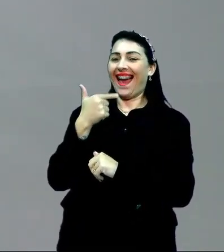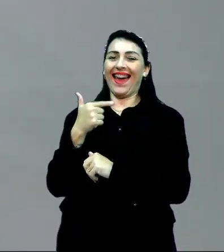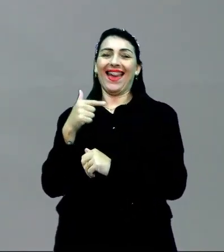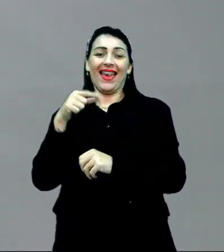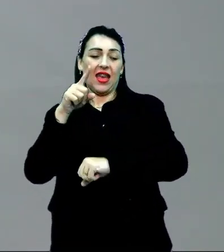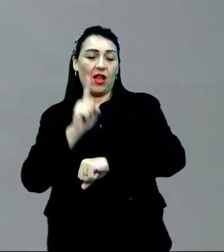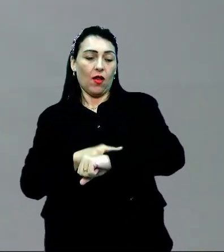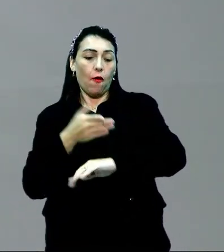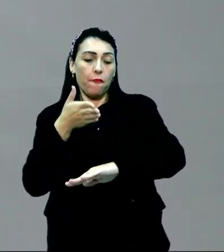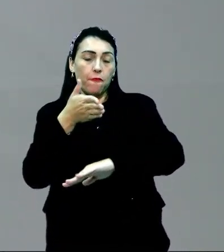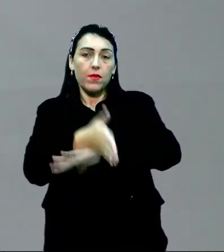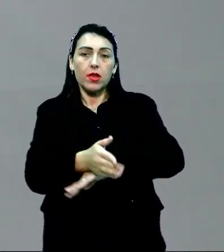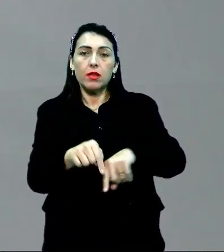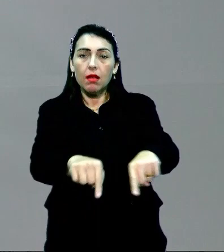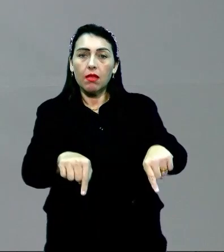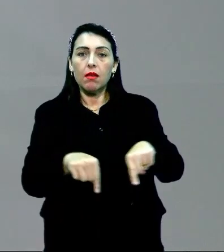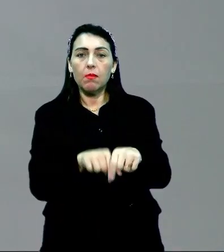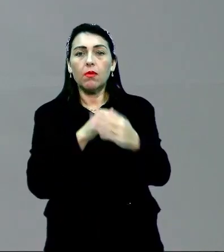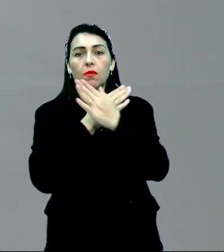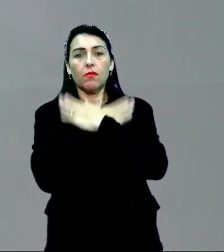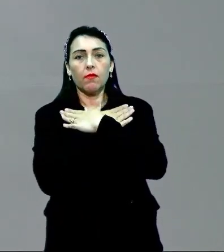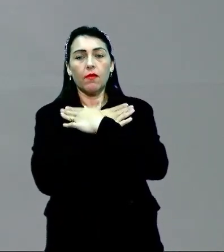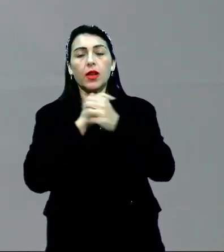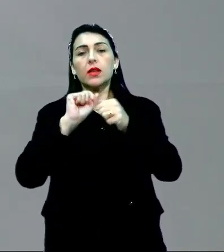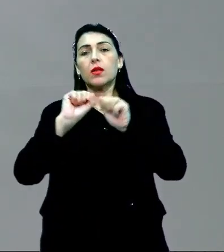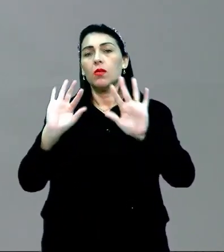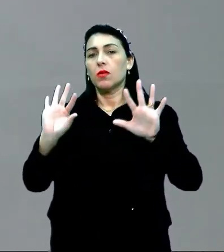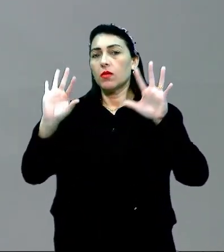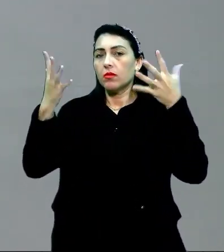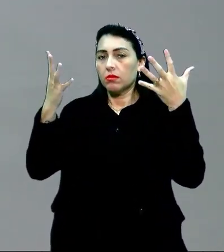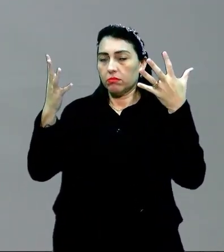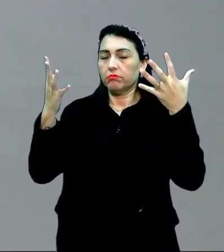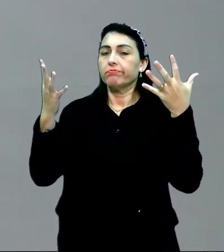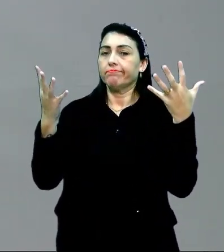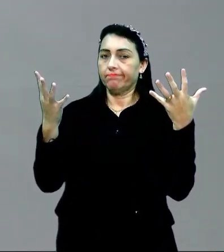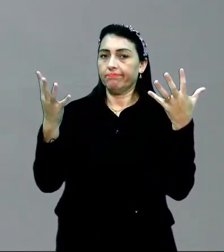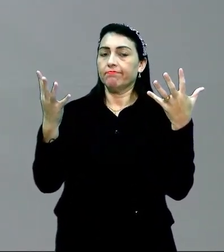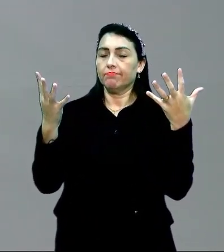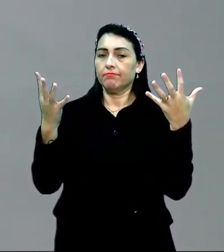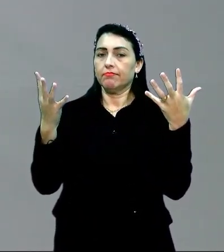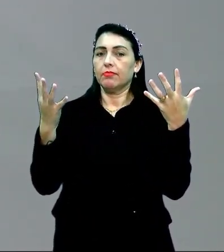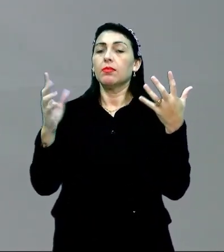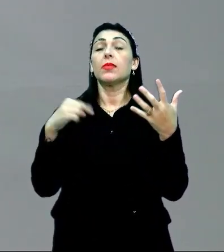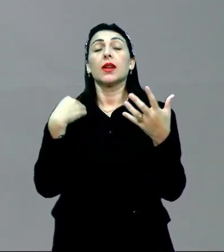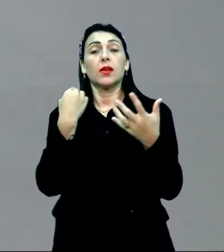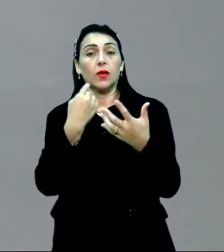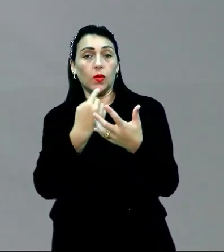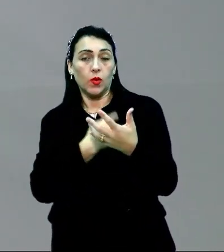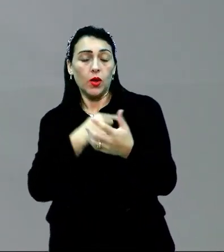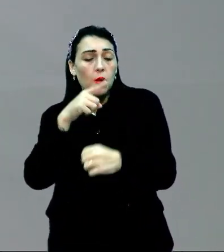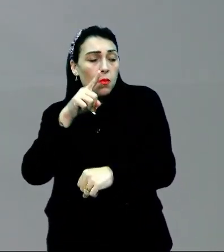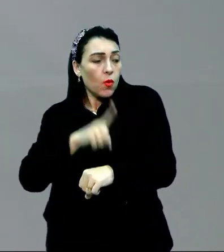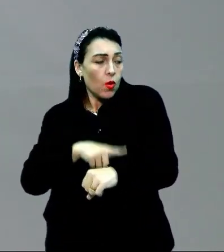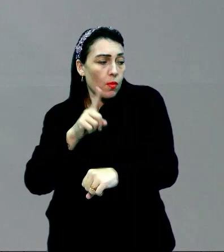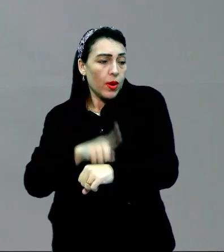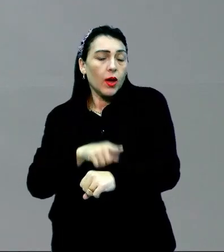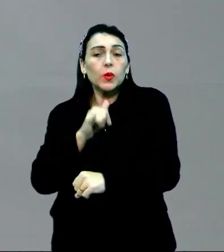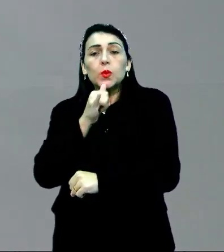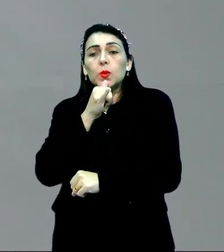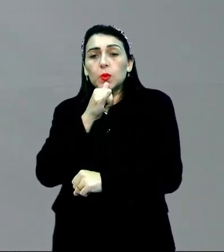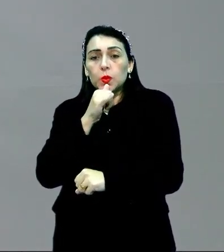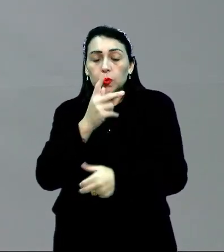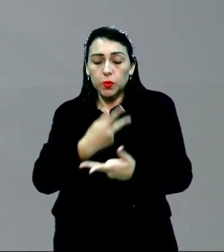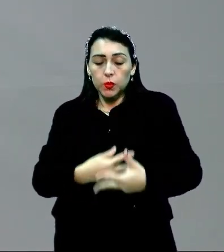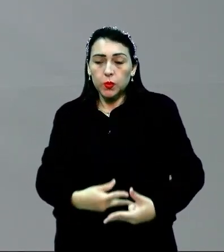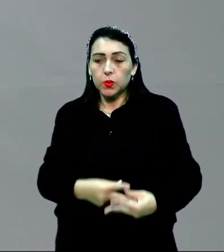Por causa que tá visitando um túmulo ali né ou fazendo alguma festividade comemorando algo né Para nós é um momento mais de luto de